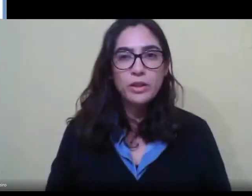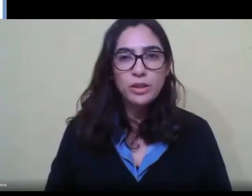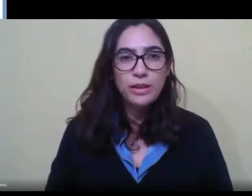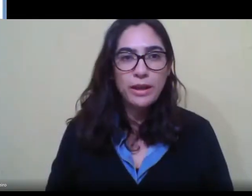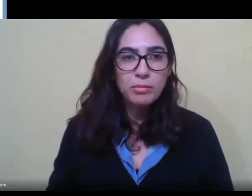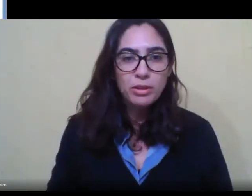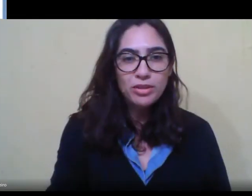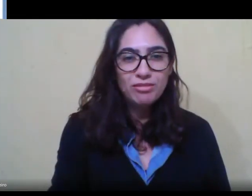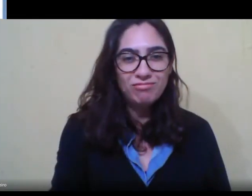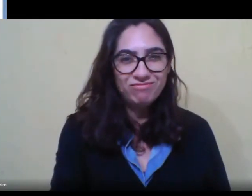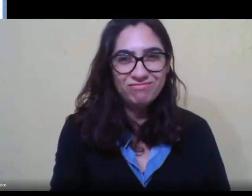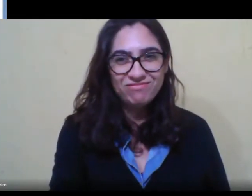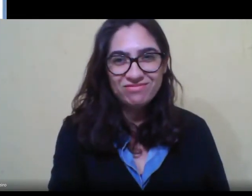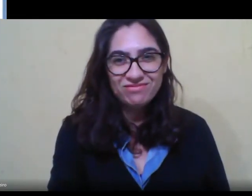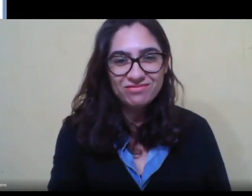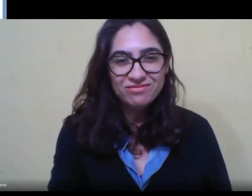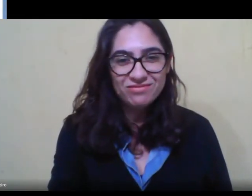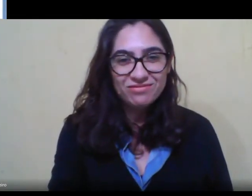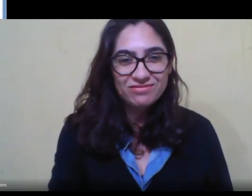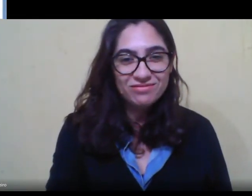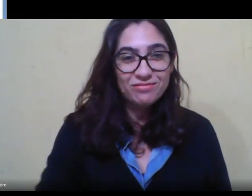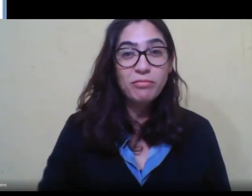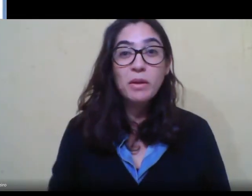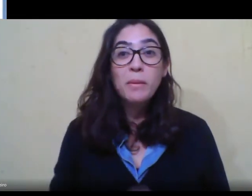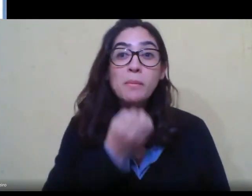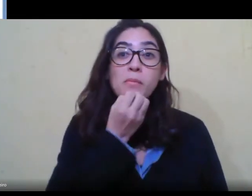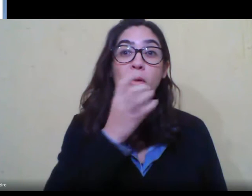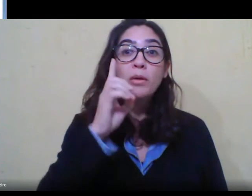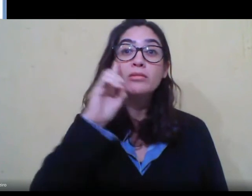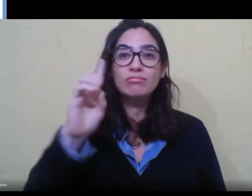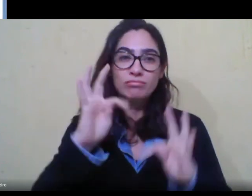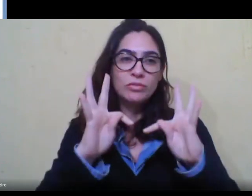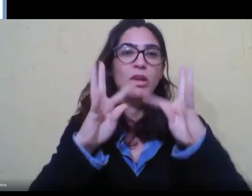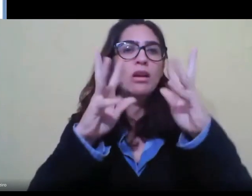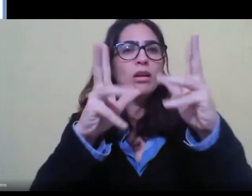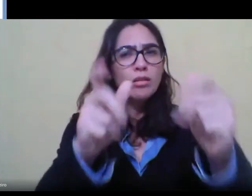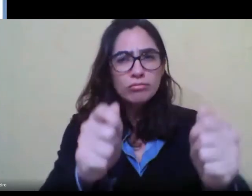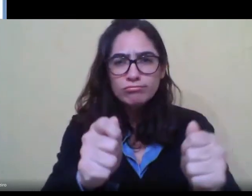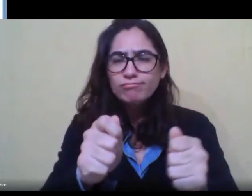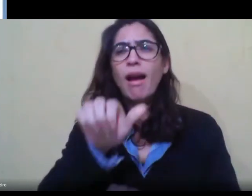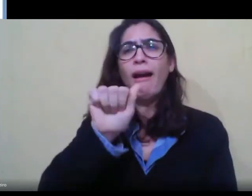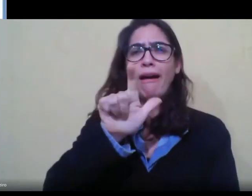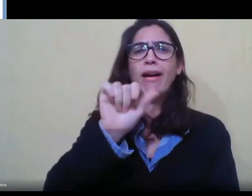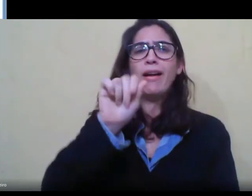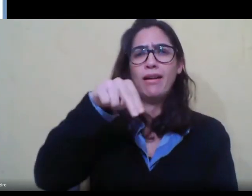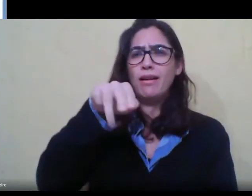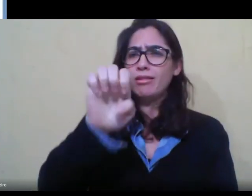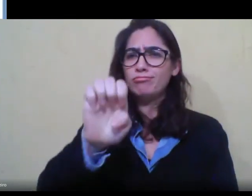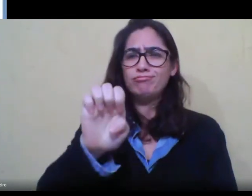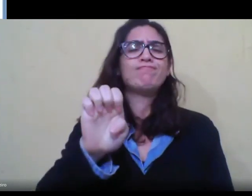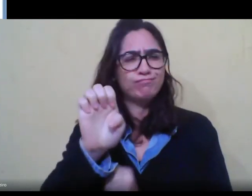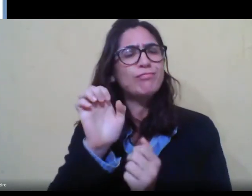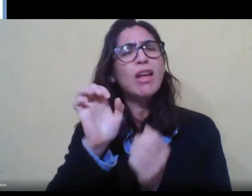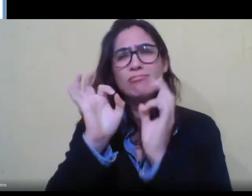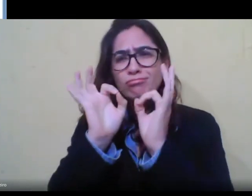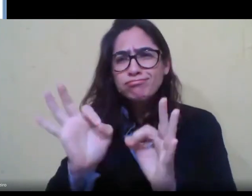porque é um momento de excepcionalidade. A gente sabe que quando tem algum processo regulatório,